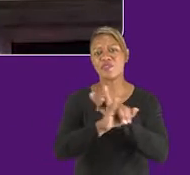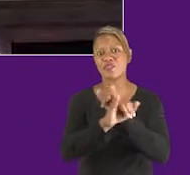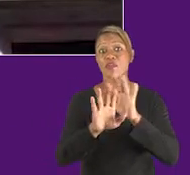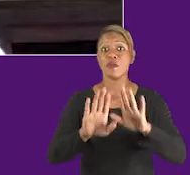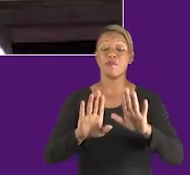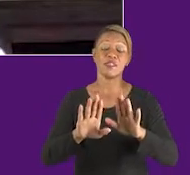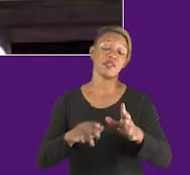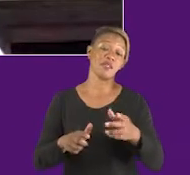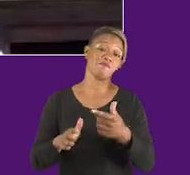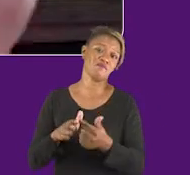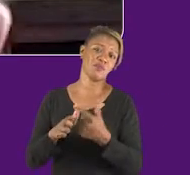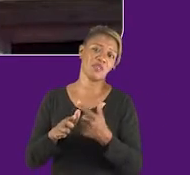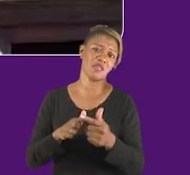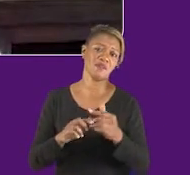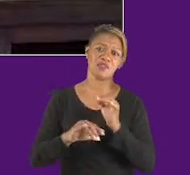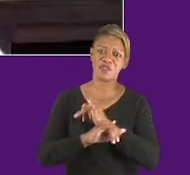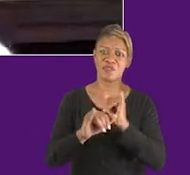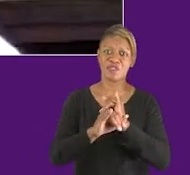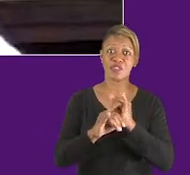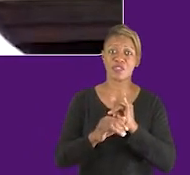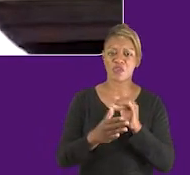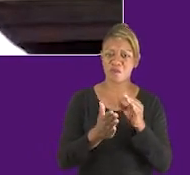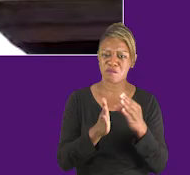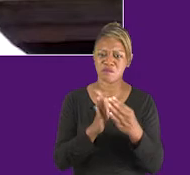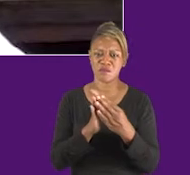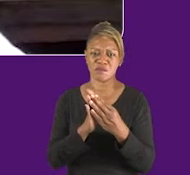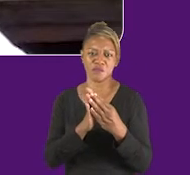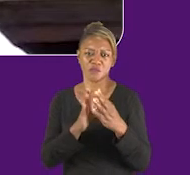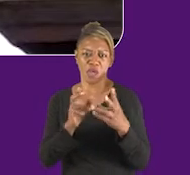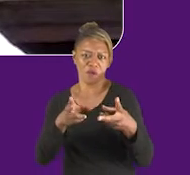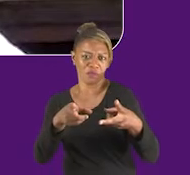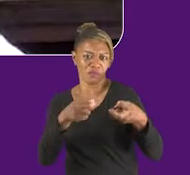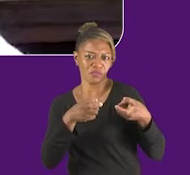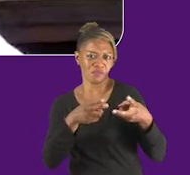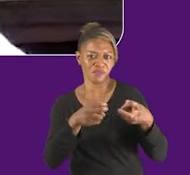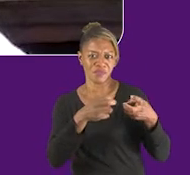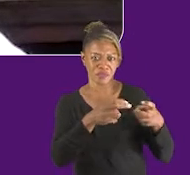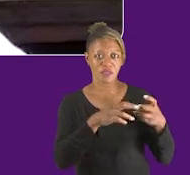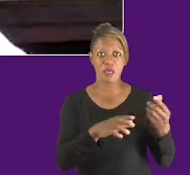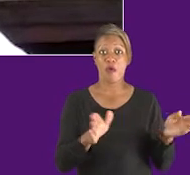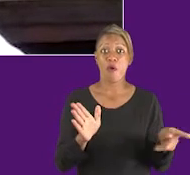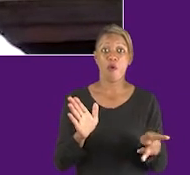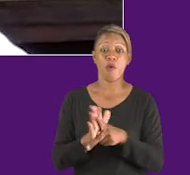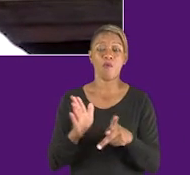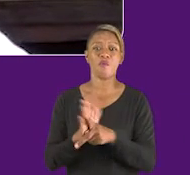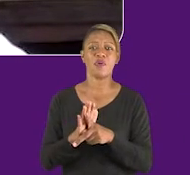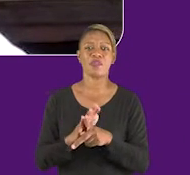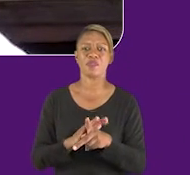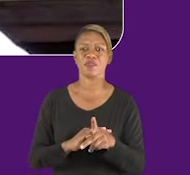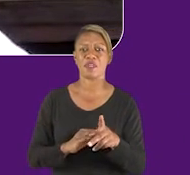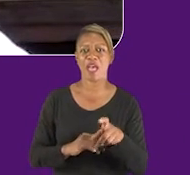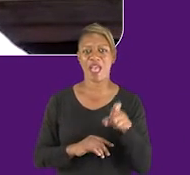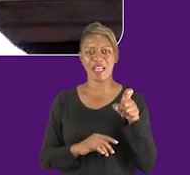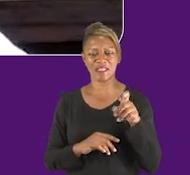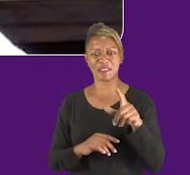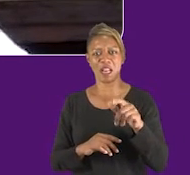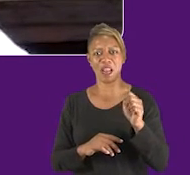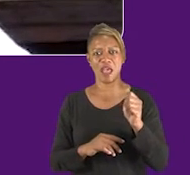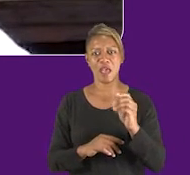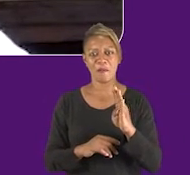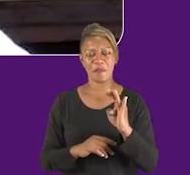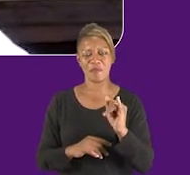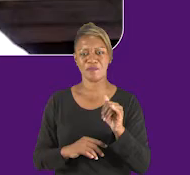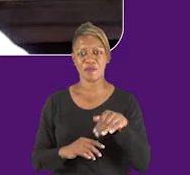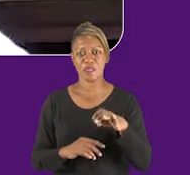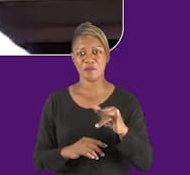mas obviamente a gente fazendo os filtros a gente consegue trazer muita coisa o próprio ex leve tem um canal é que